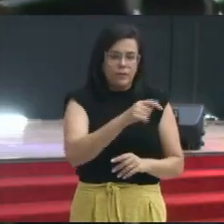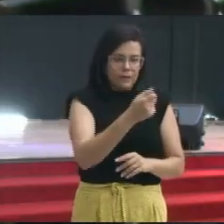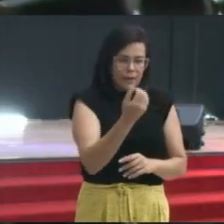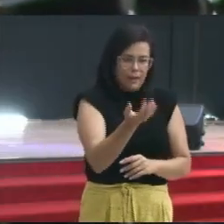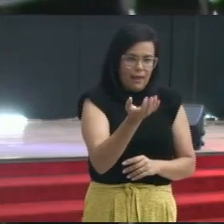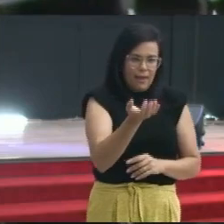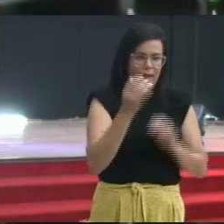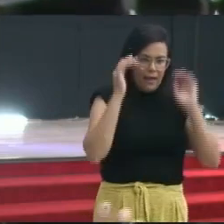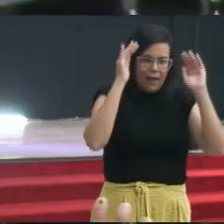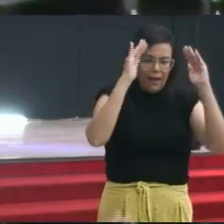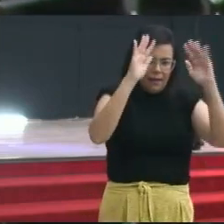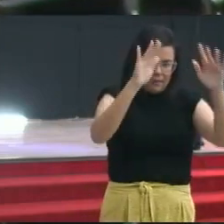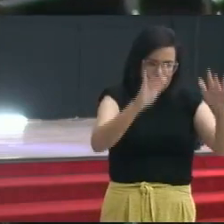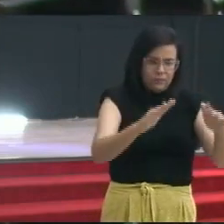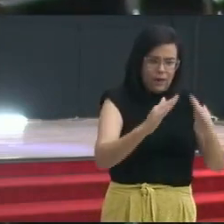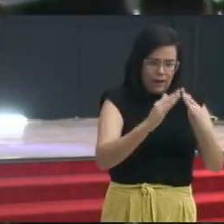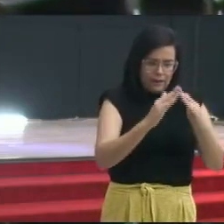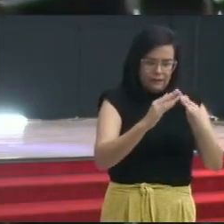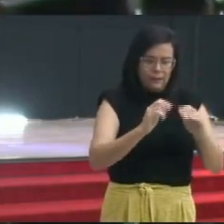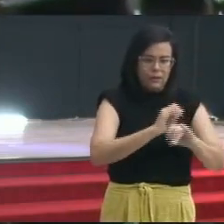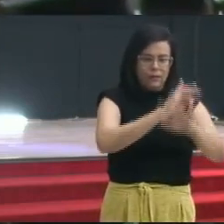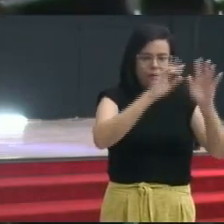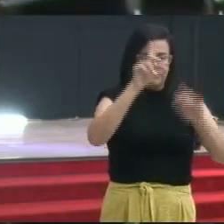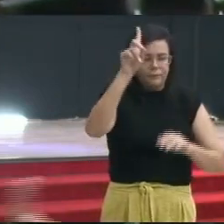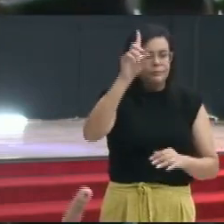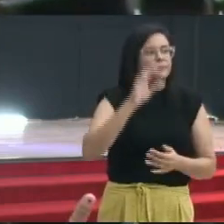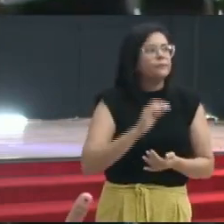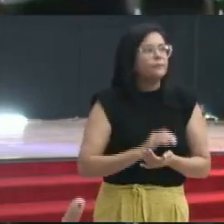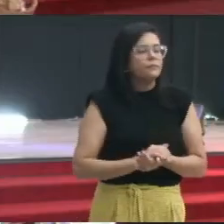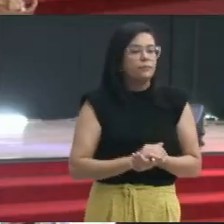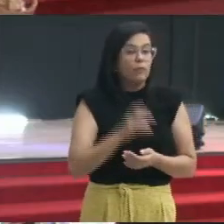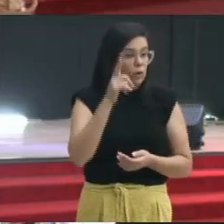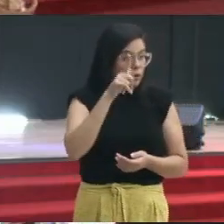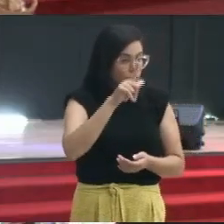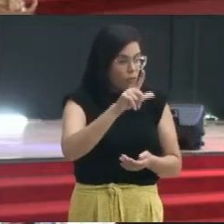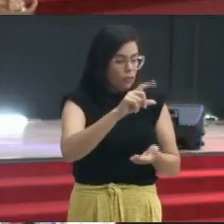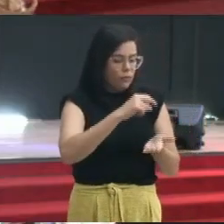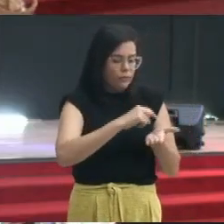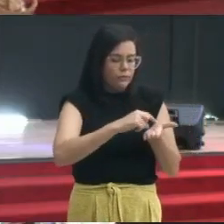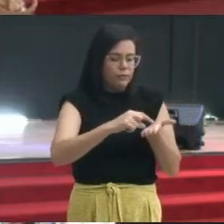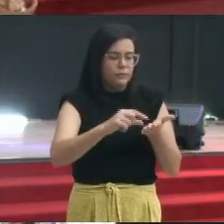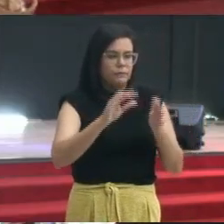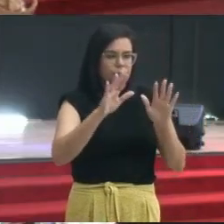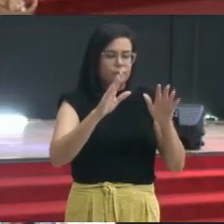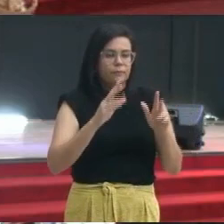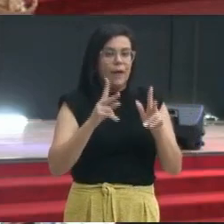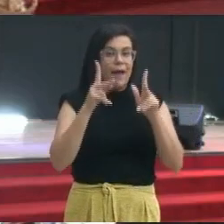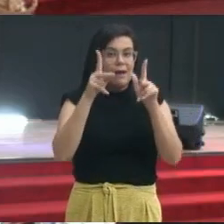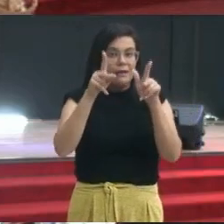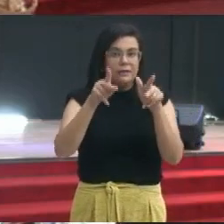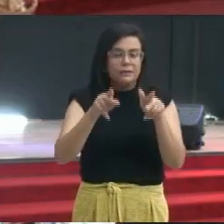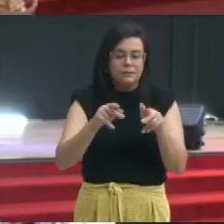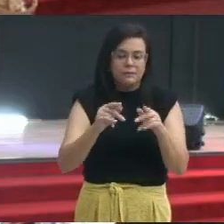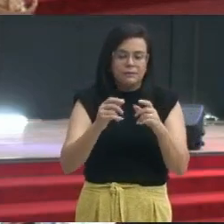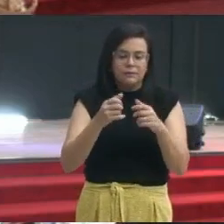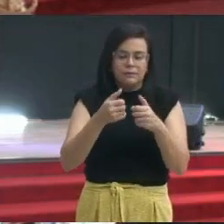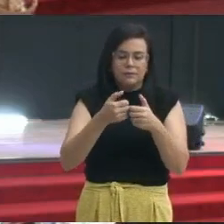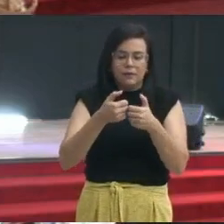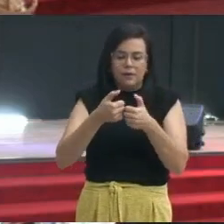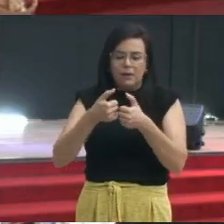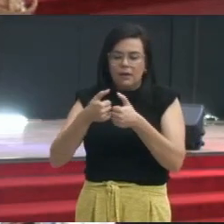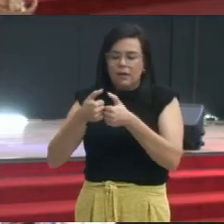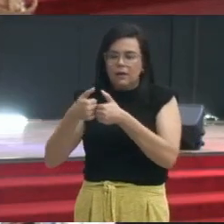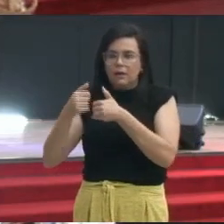querem? Levante a sua mão e diga glória a Deus. Eu vou repetir esse versículo. Assim ficou a arca de